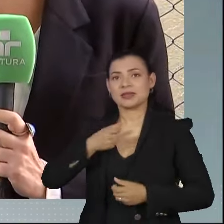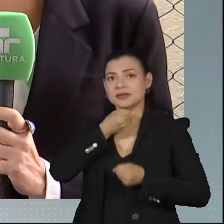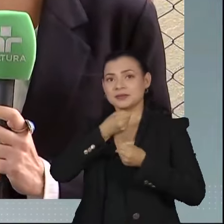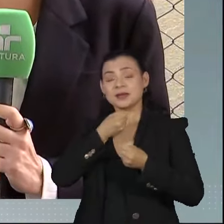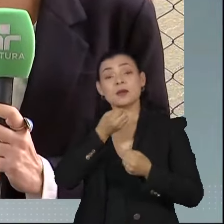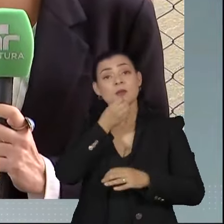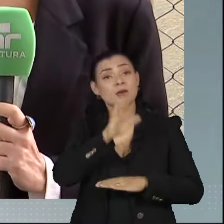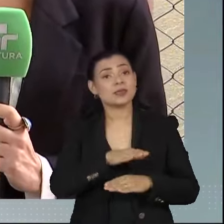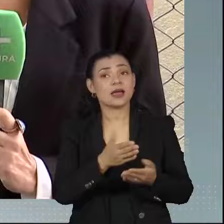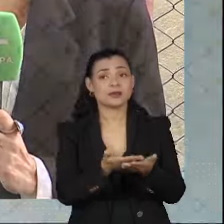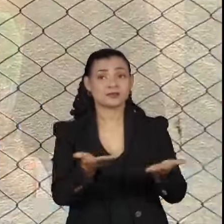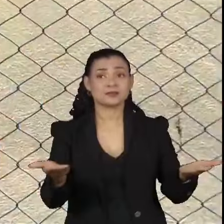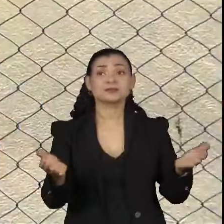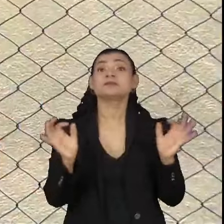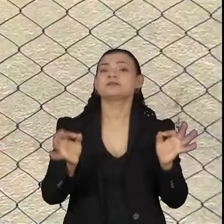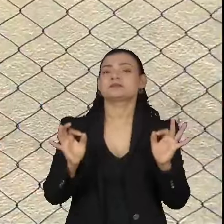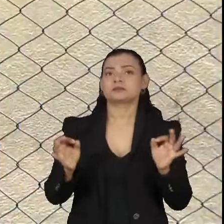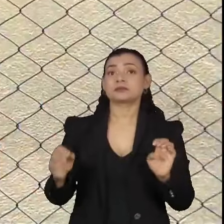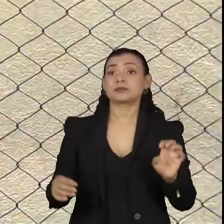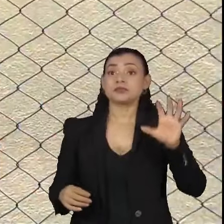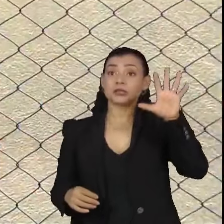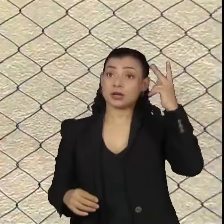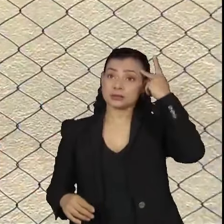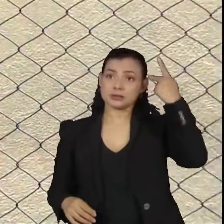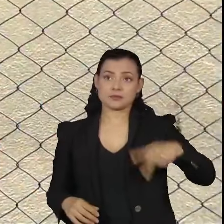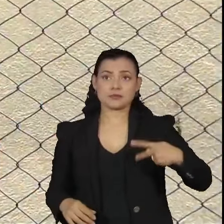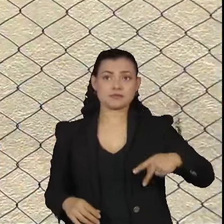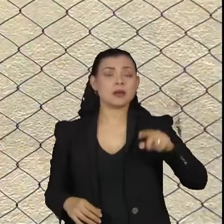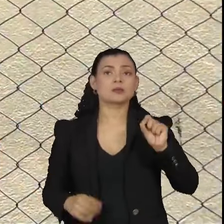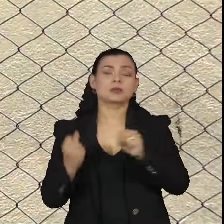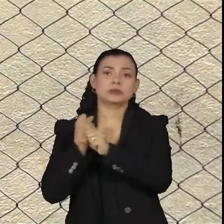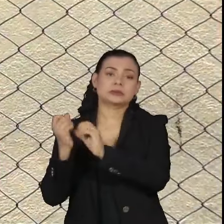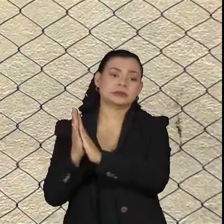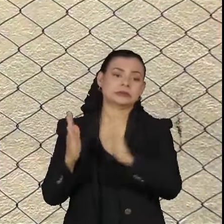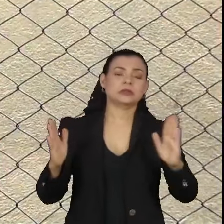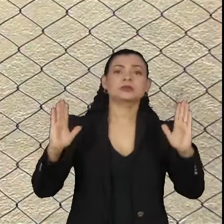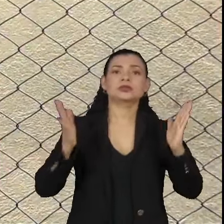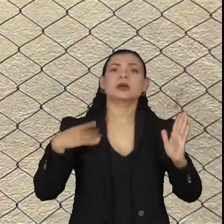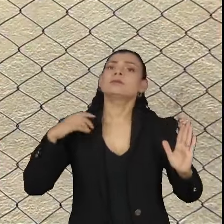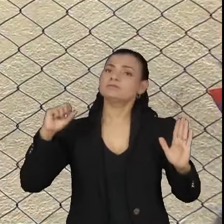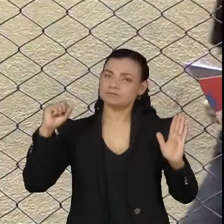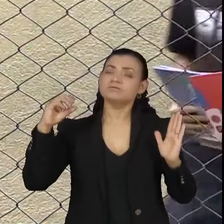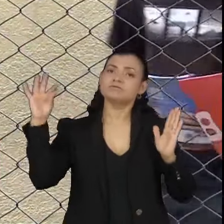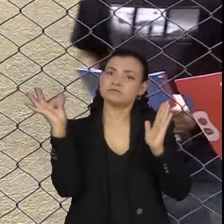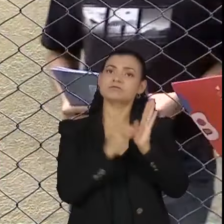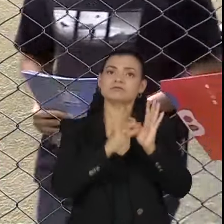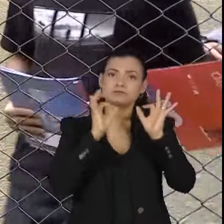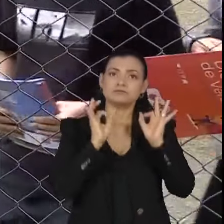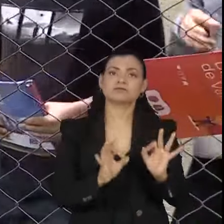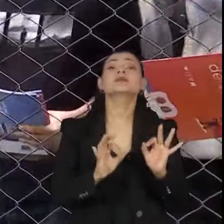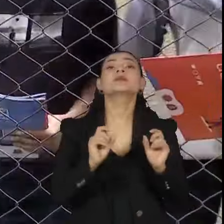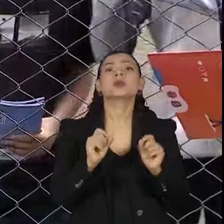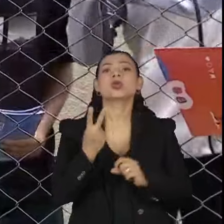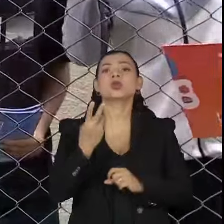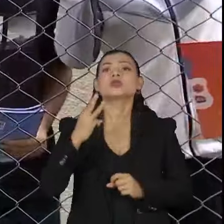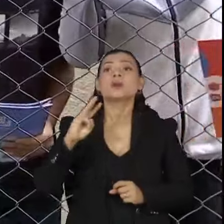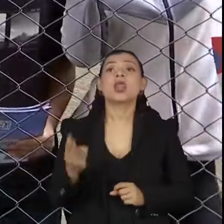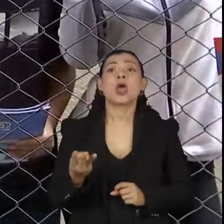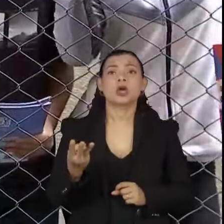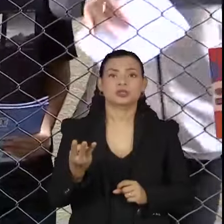Boa tarde. Pois é, só que no estado de São Paulo, este ano, já foram confirmados 2 milhões de casos de